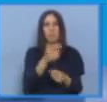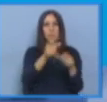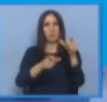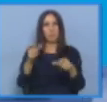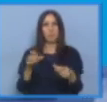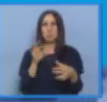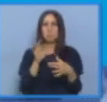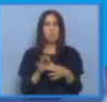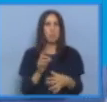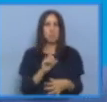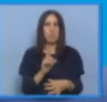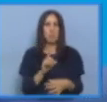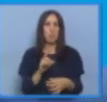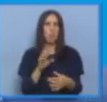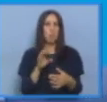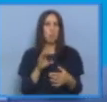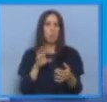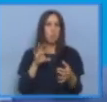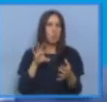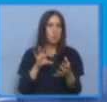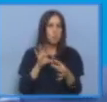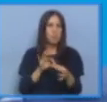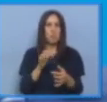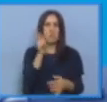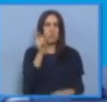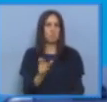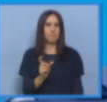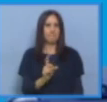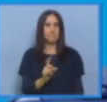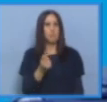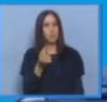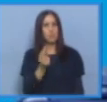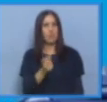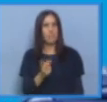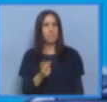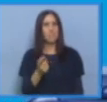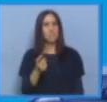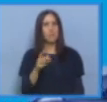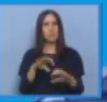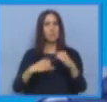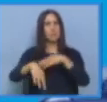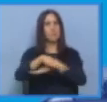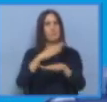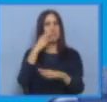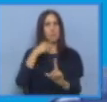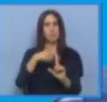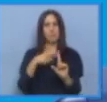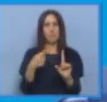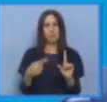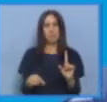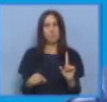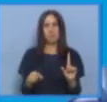estavam diretamente ligadas ou associadas a ele. Eu acho que parte também um bocadinho por isso. E a sociedade acho que vai beneficiar